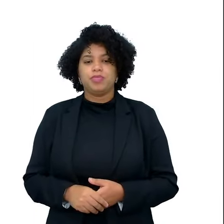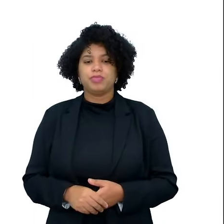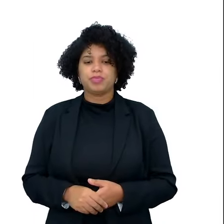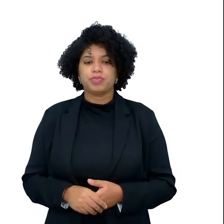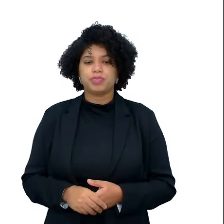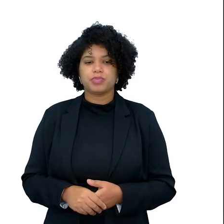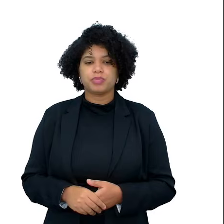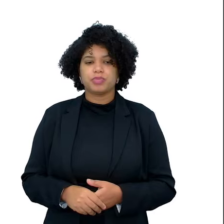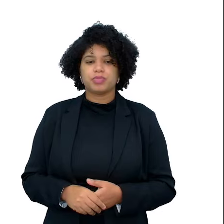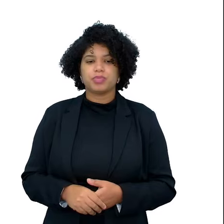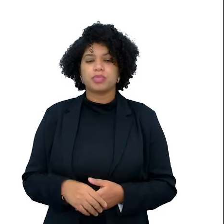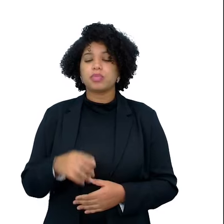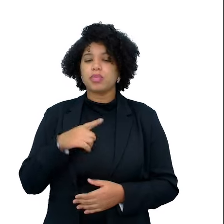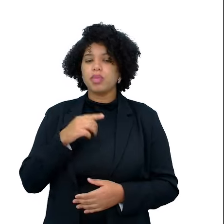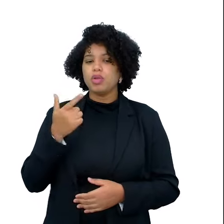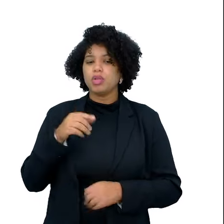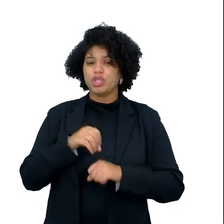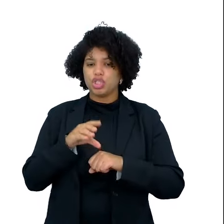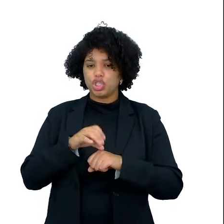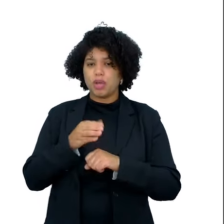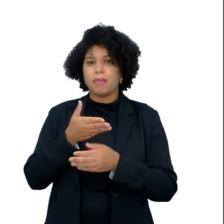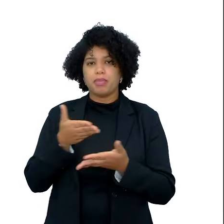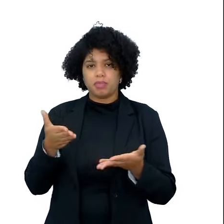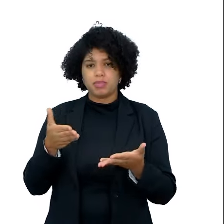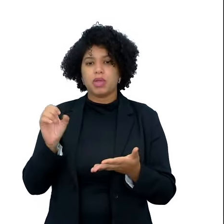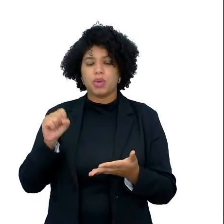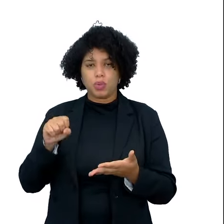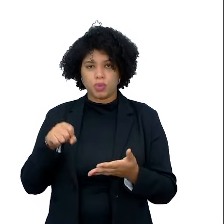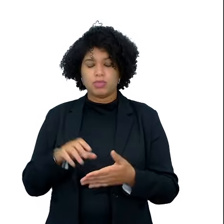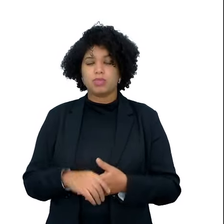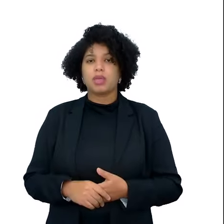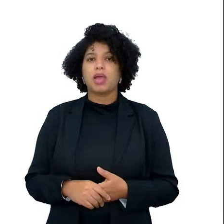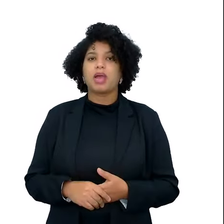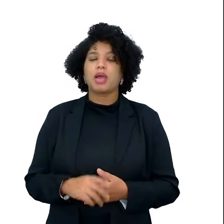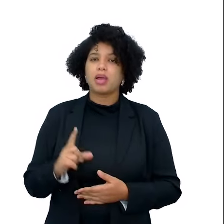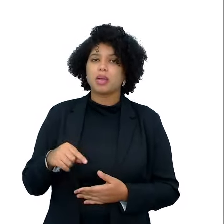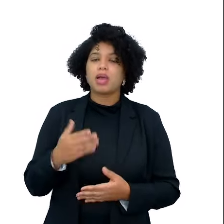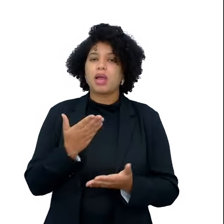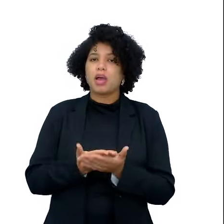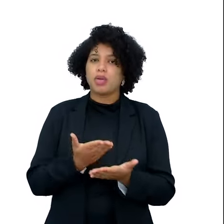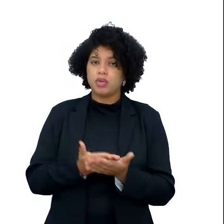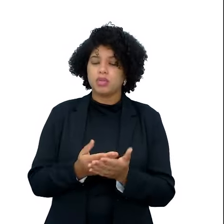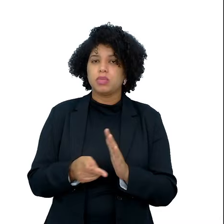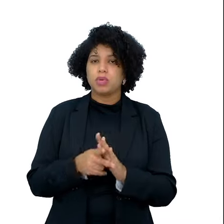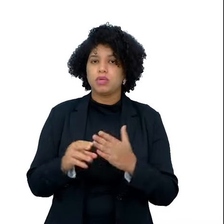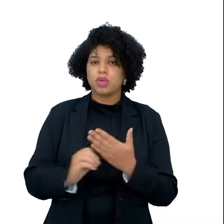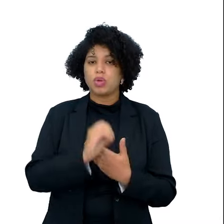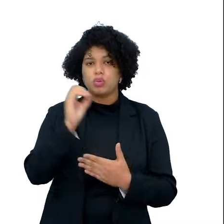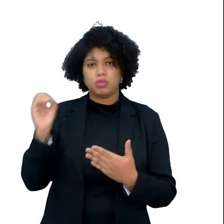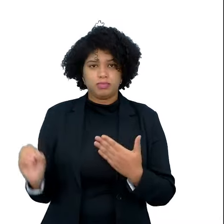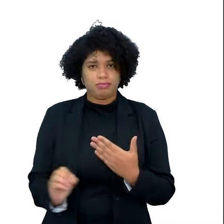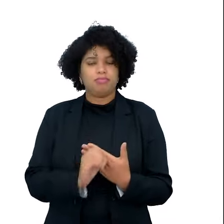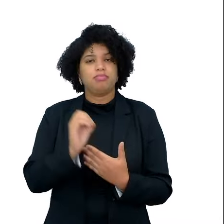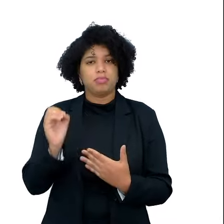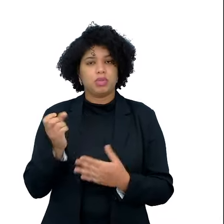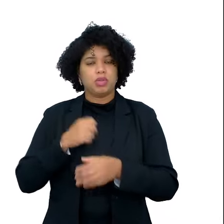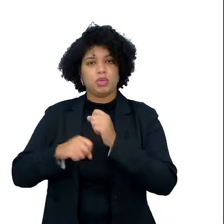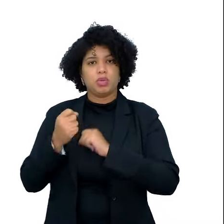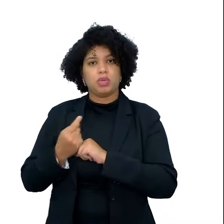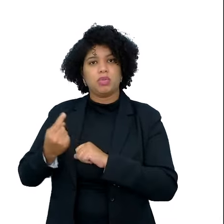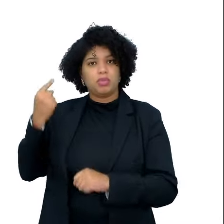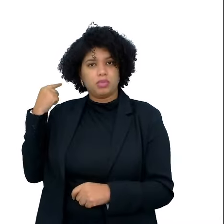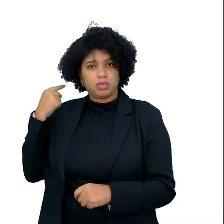Bom, aqui fica uma outra sugestão para vocês. A sugestão de utilizar as aulas que tinham do Centro de Mídias no ano